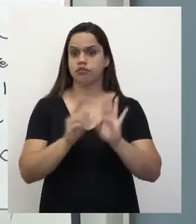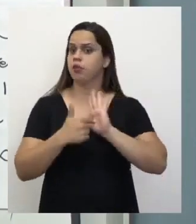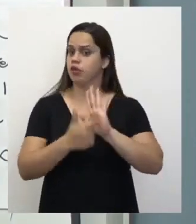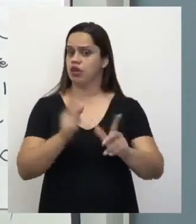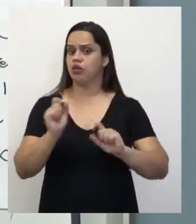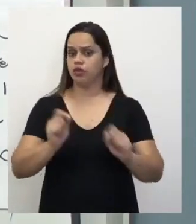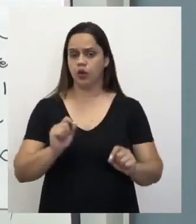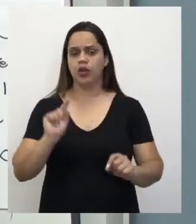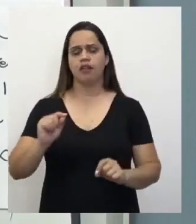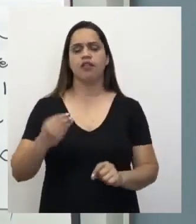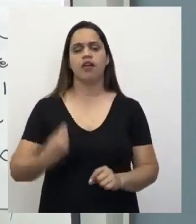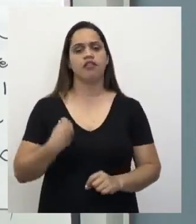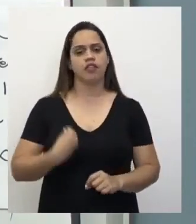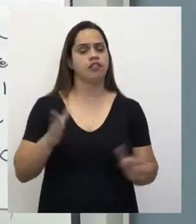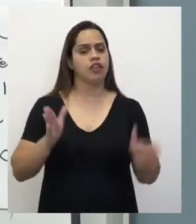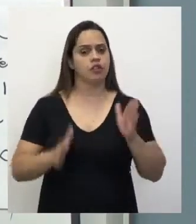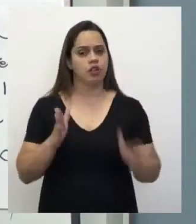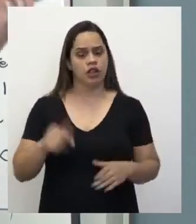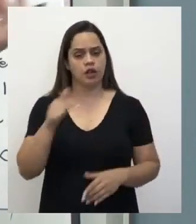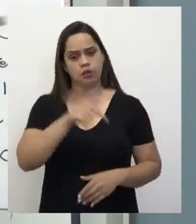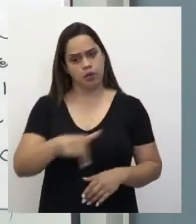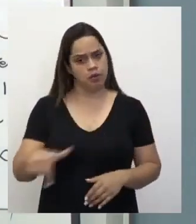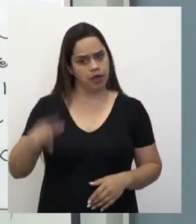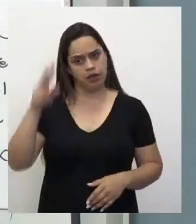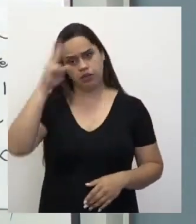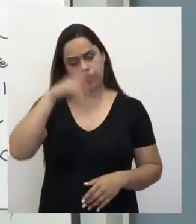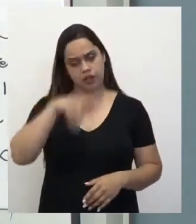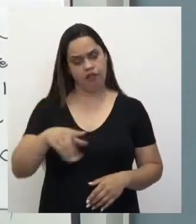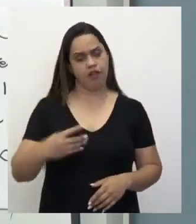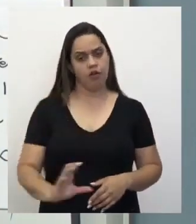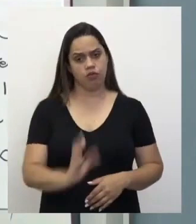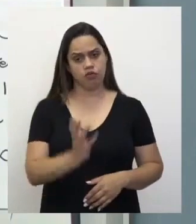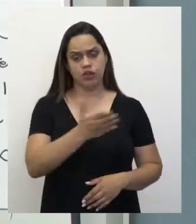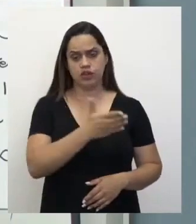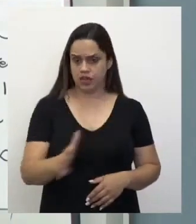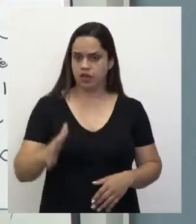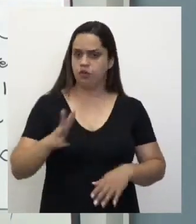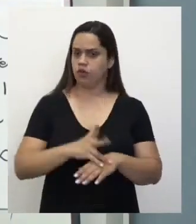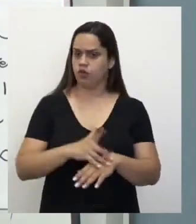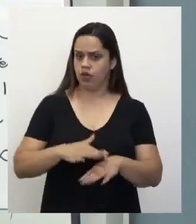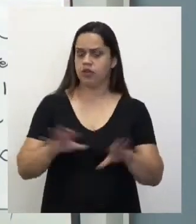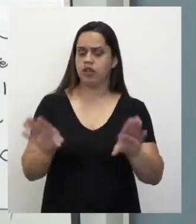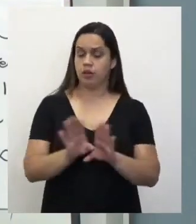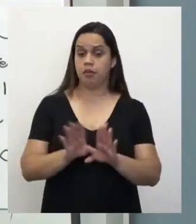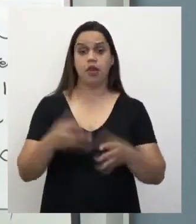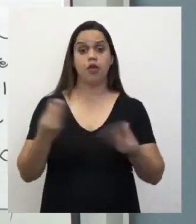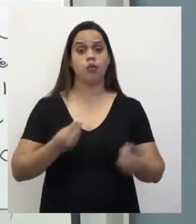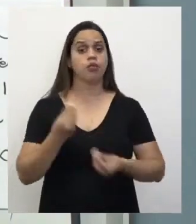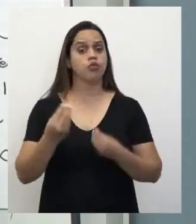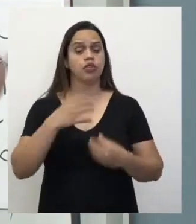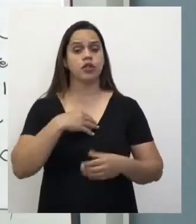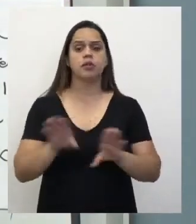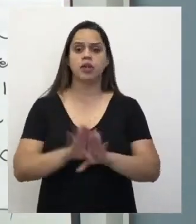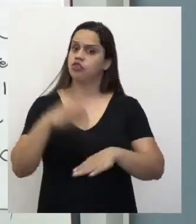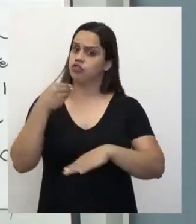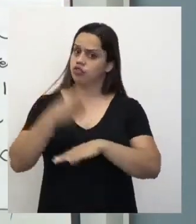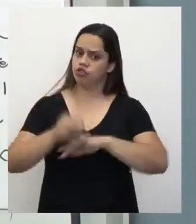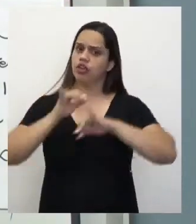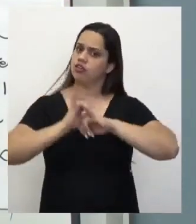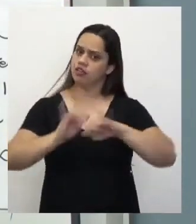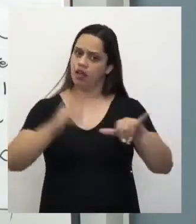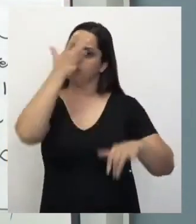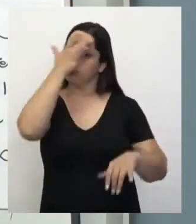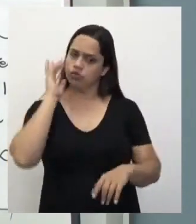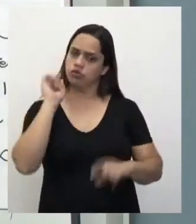ali a sua preocupação com o momento histórico que eles estavam vivendo e também como uma forma de alertar as pessoas, sugerir às pessoas